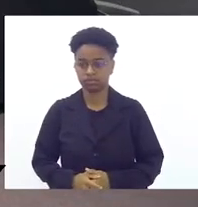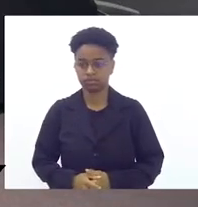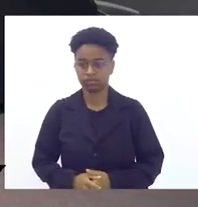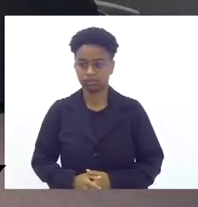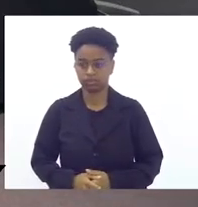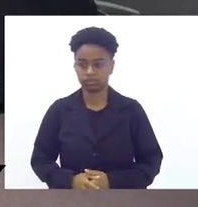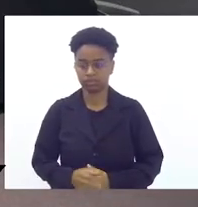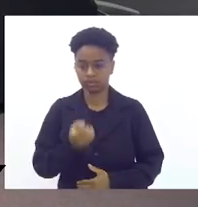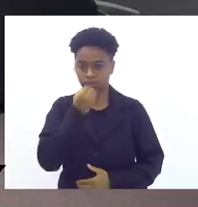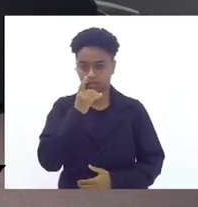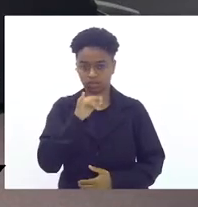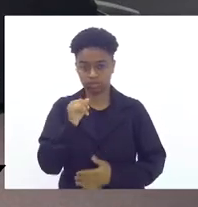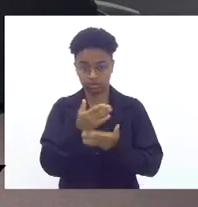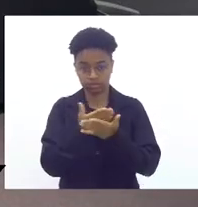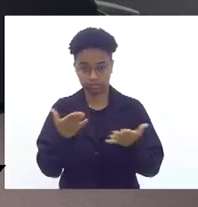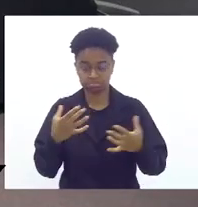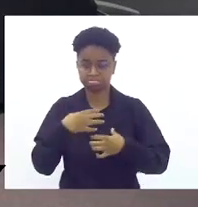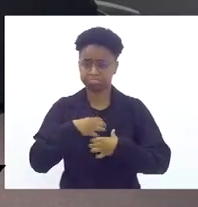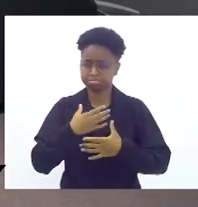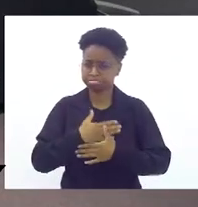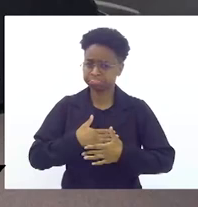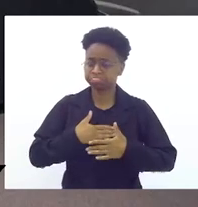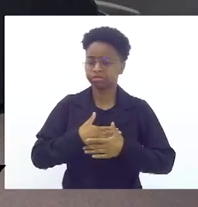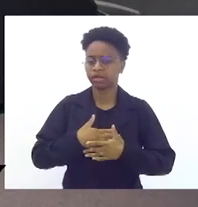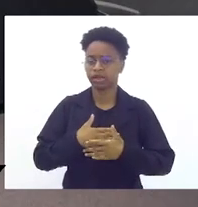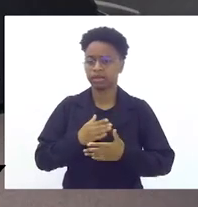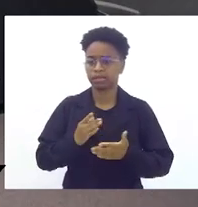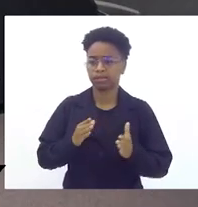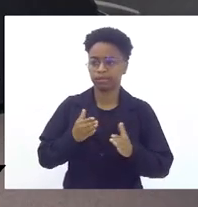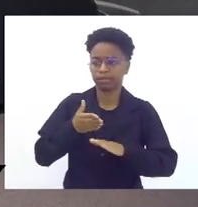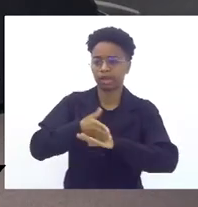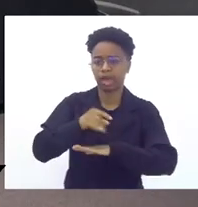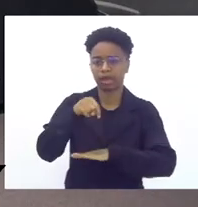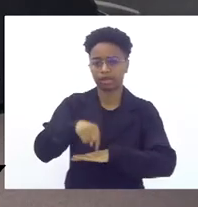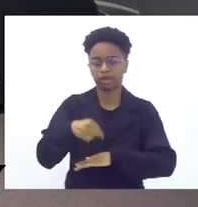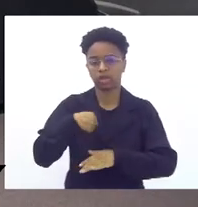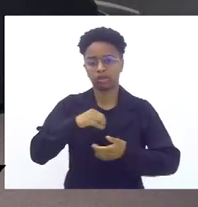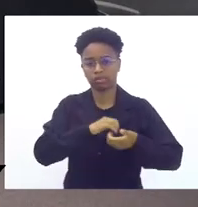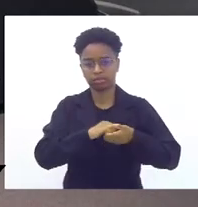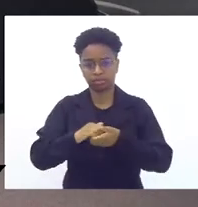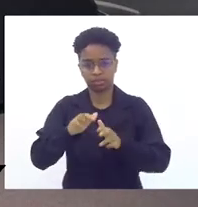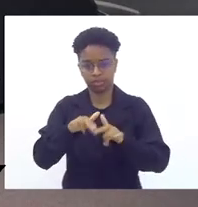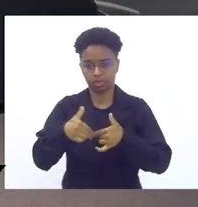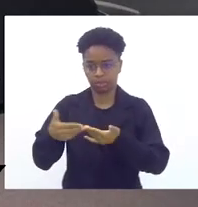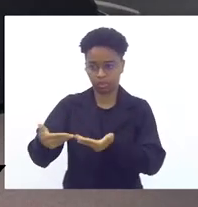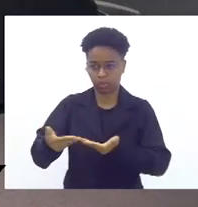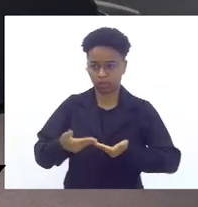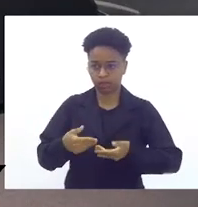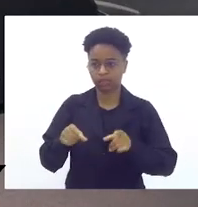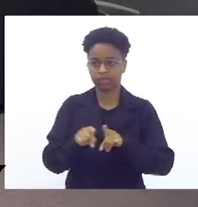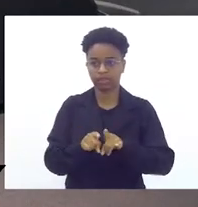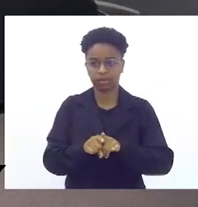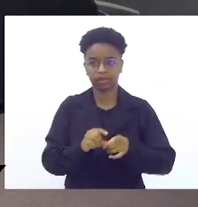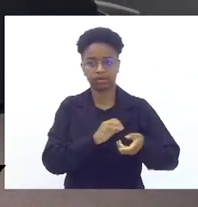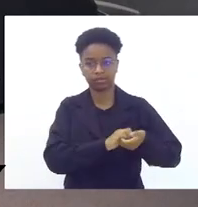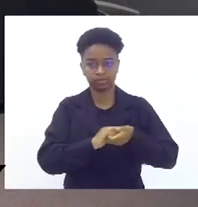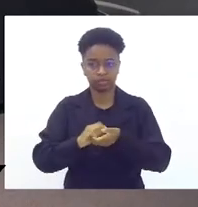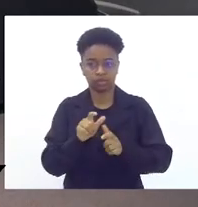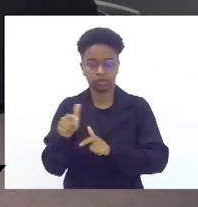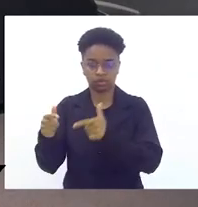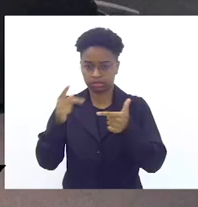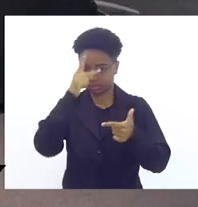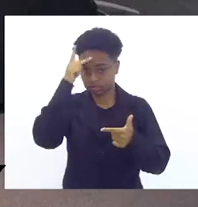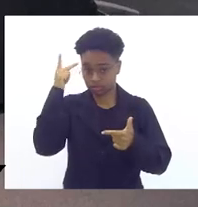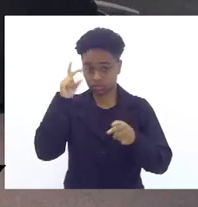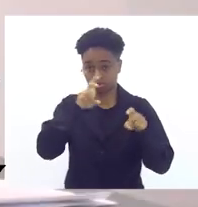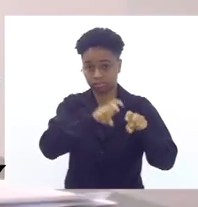Inicialmente um prazer muito grande Tá aqui queria cumprimentar Deputado link pelo convite em nome do qual comprimentos outros componentes dessa mesa